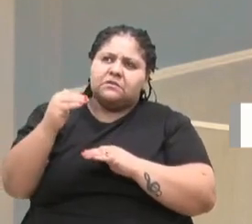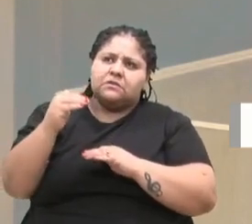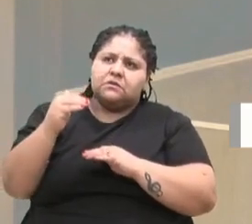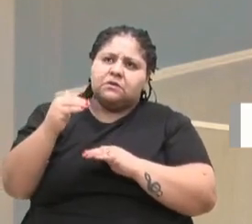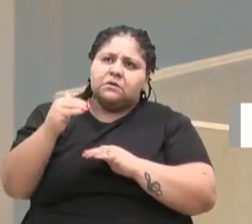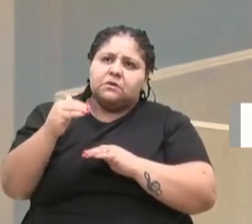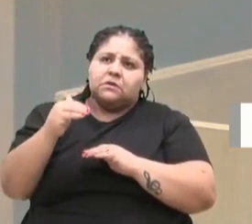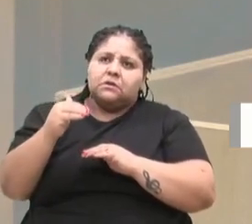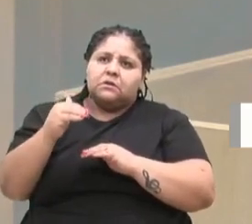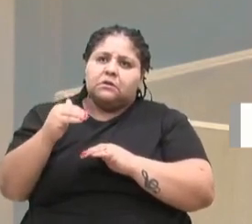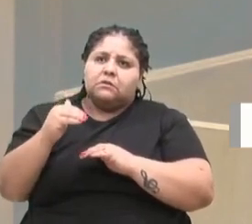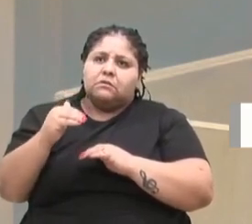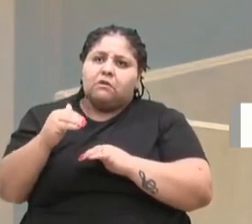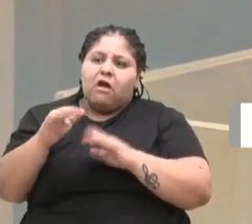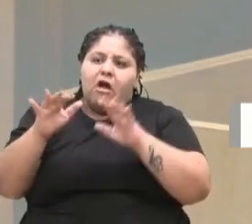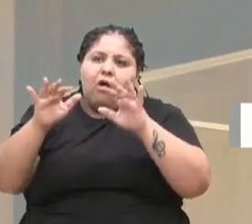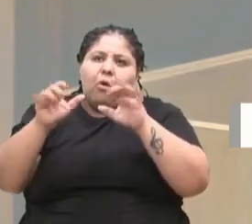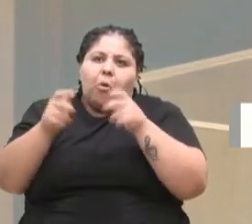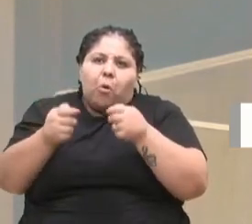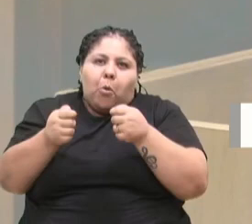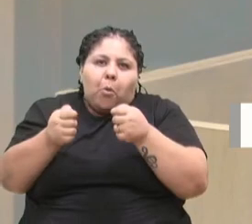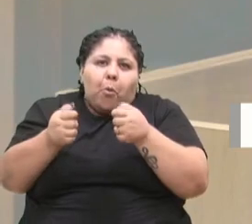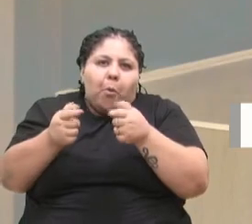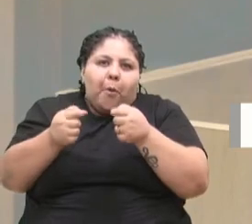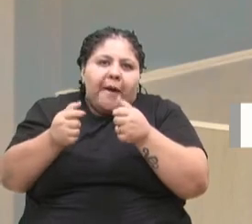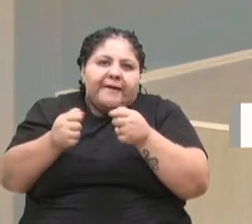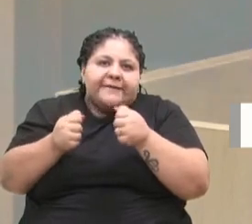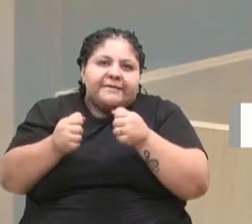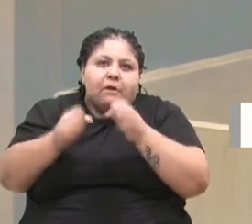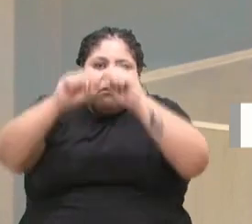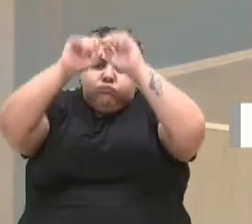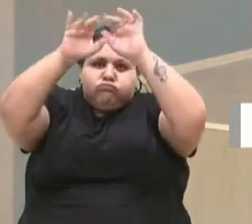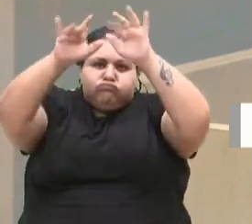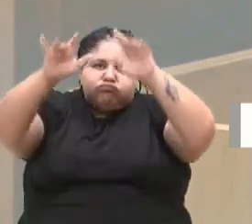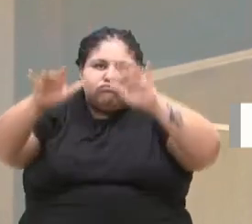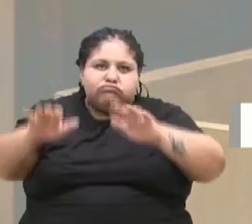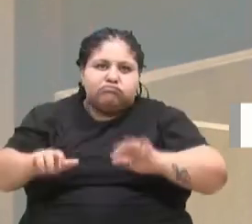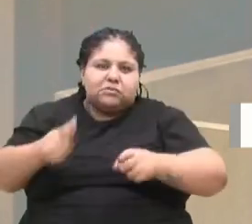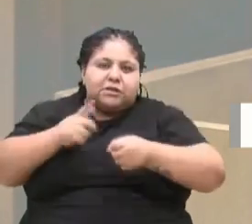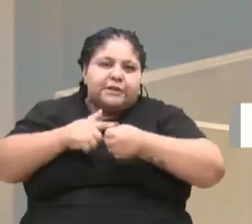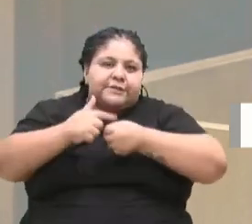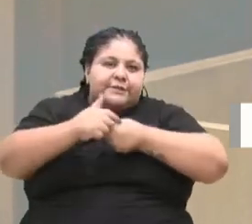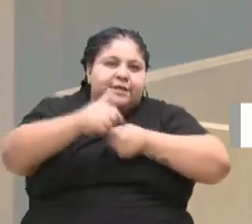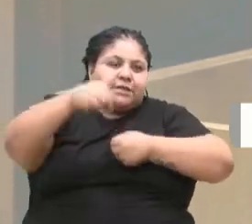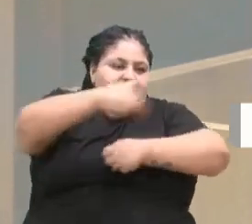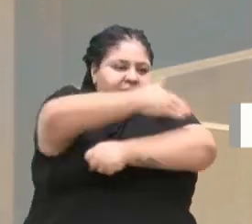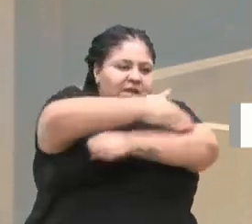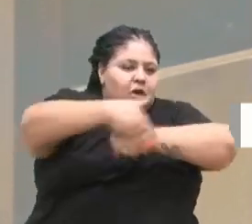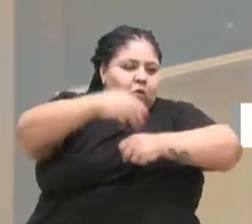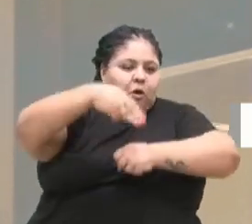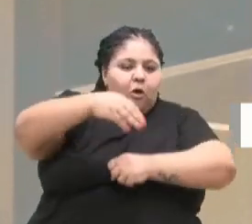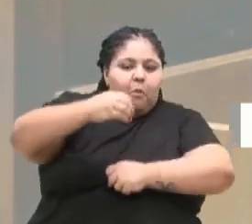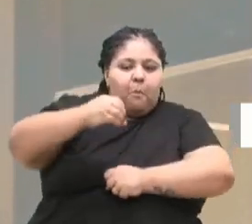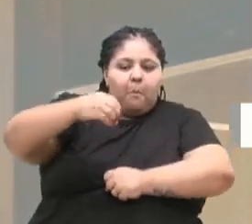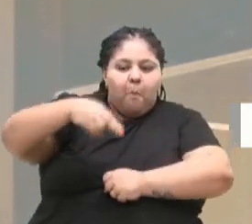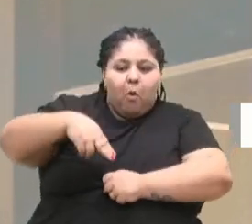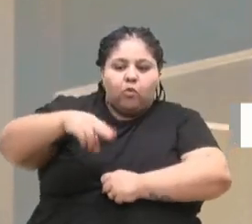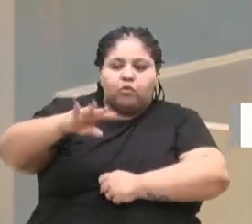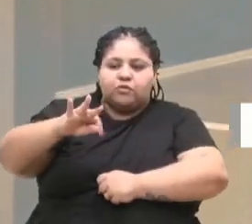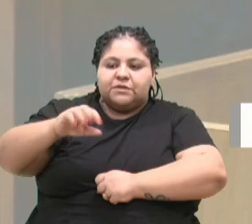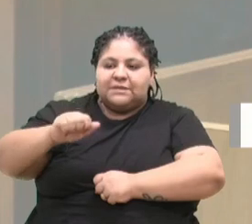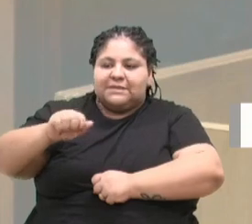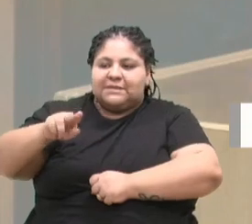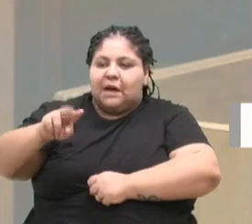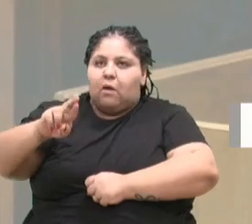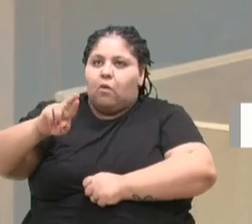destruiu a cidade. Eu não vi isso, mas foi aqui na Montauri, que daí era caminhão para tudo que é lado, fazendo as podas, por causa de um evento. O evento tem que ter.